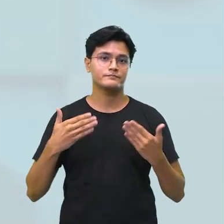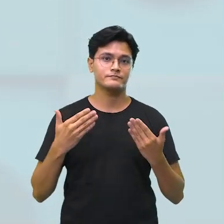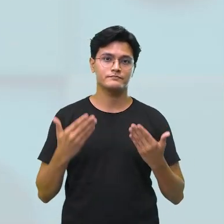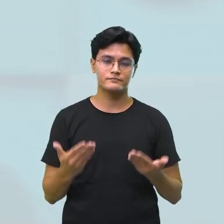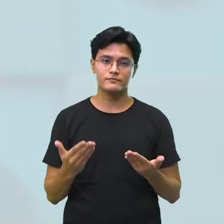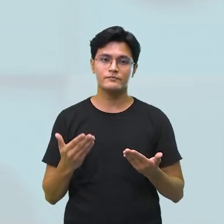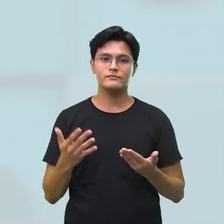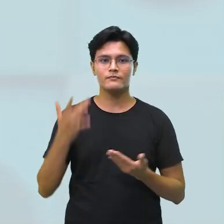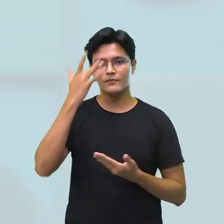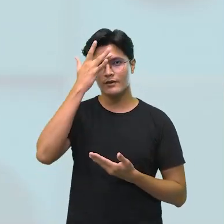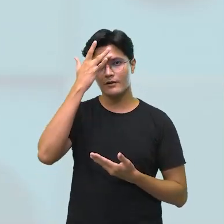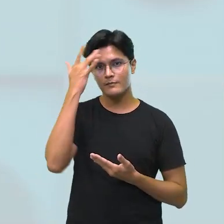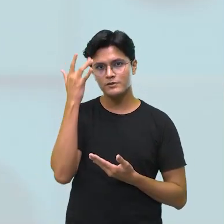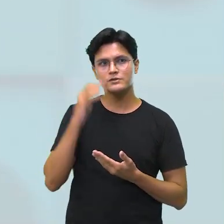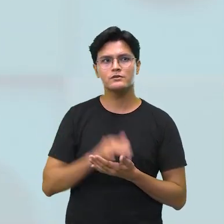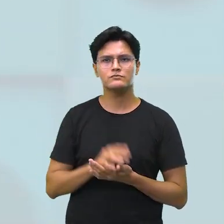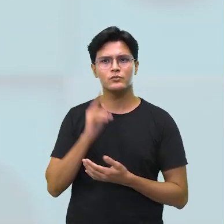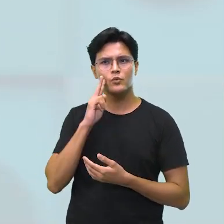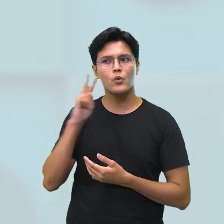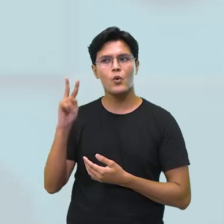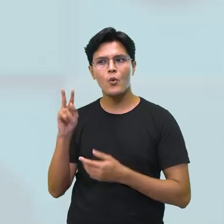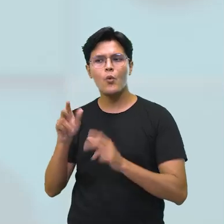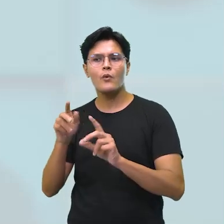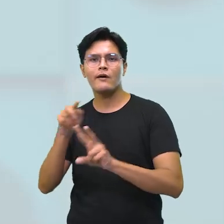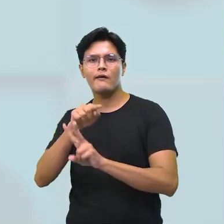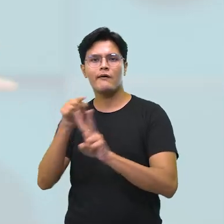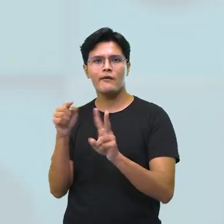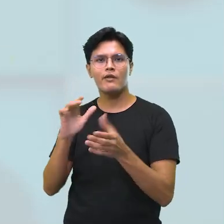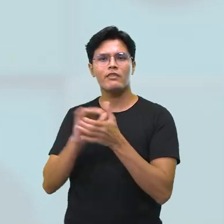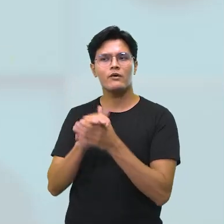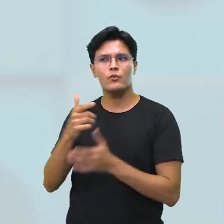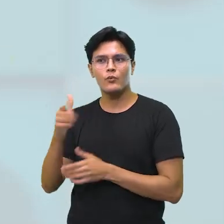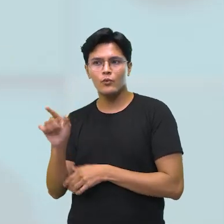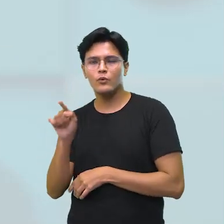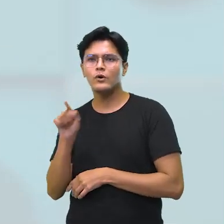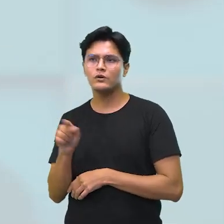interessada, bora ver o outro. Olha aquele casal ali, e com certeza é de namorados. Por